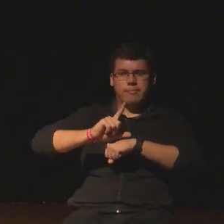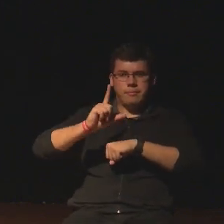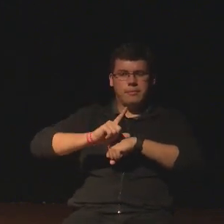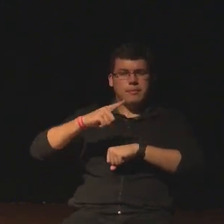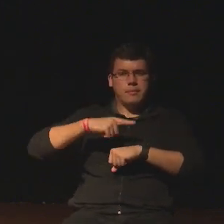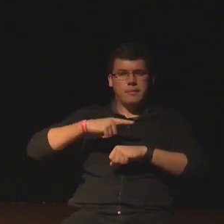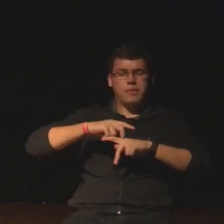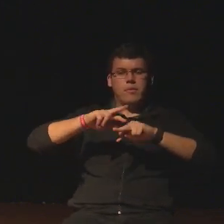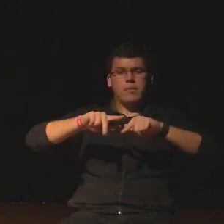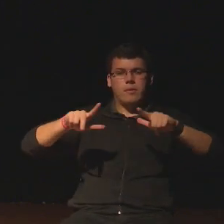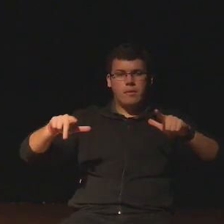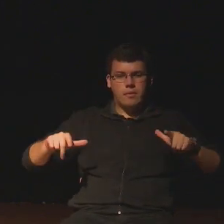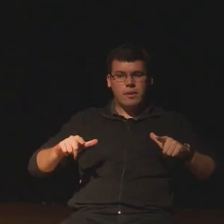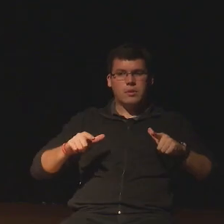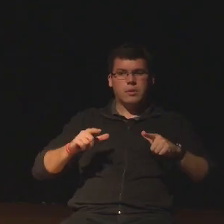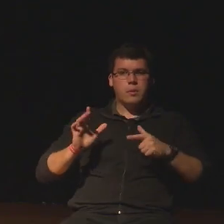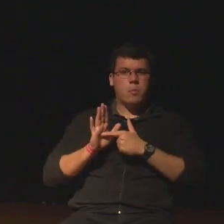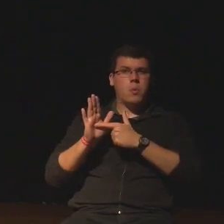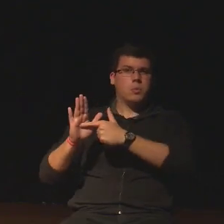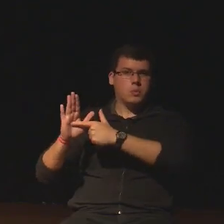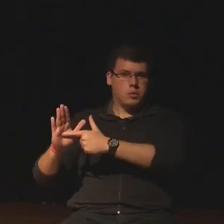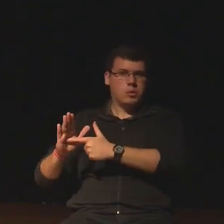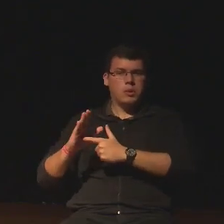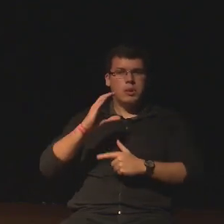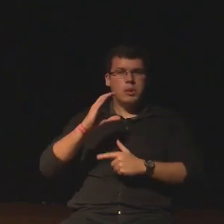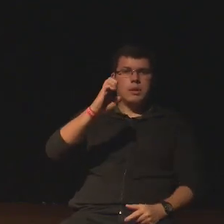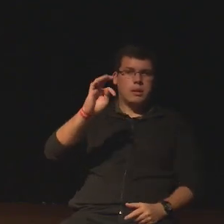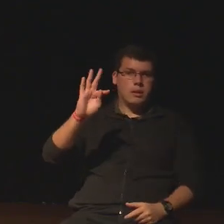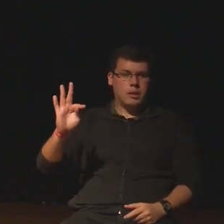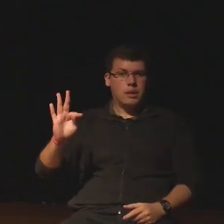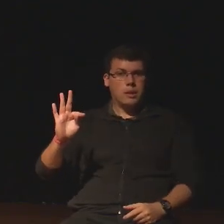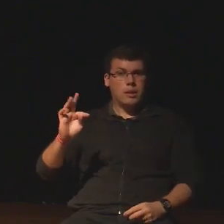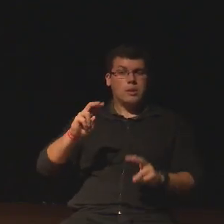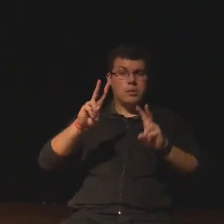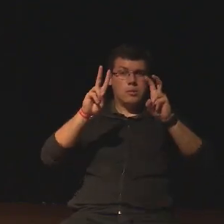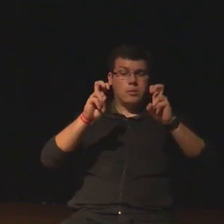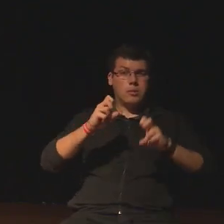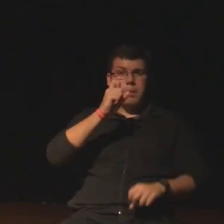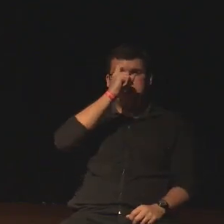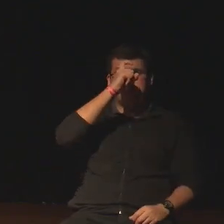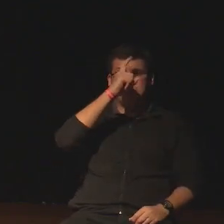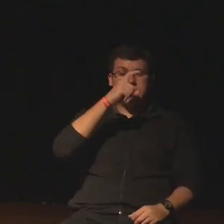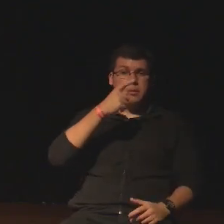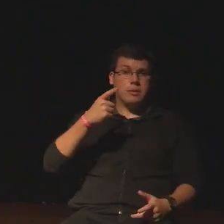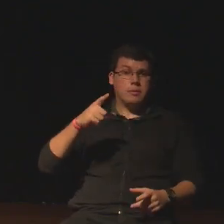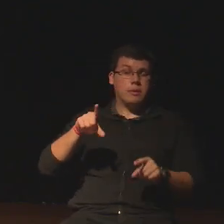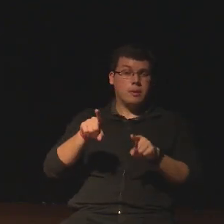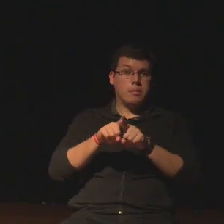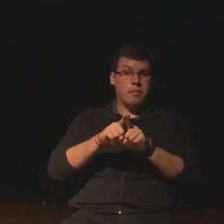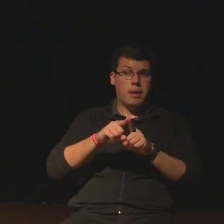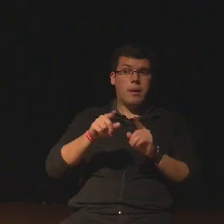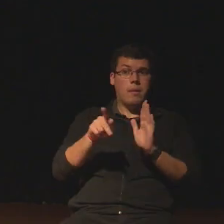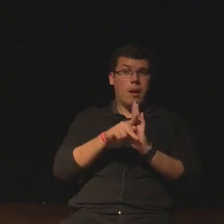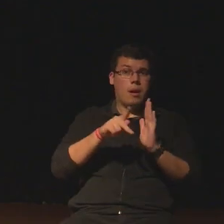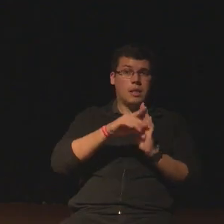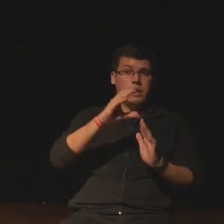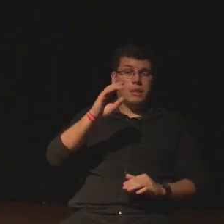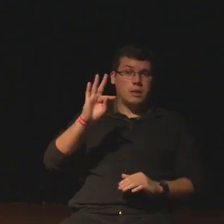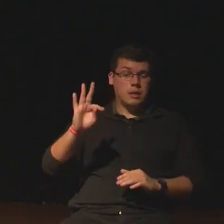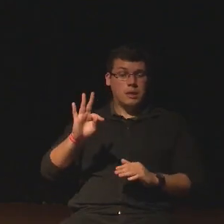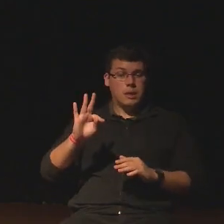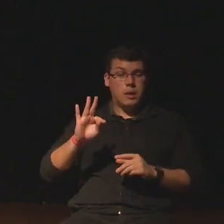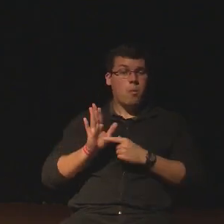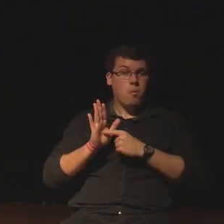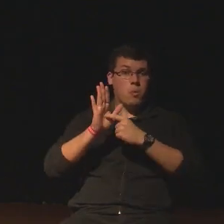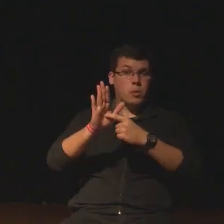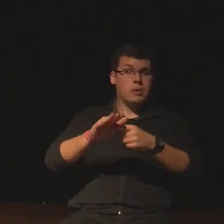pela CT quanto pelo processo participativo, com relação ao hospital. E foi uma questão que a própria CT tinha apontado e a gente